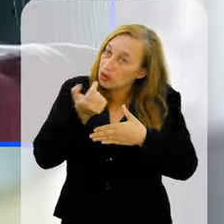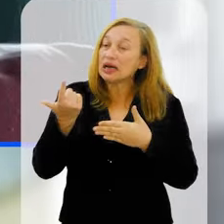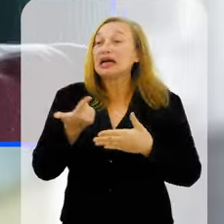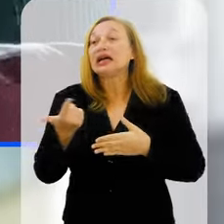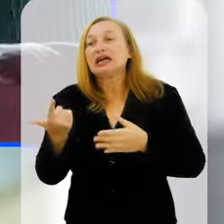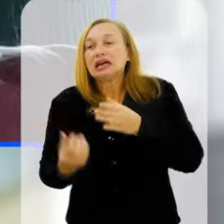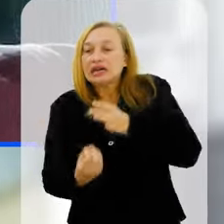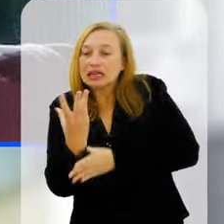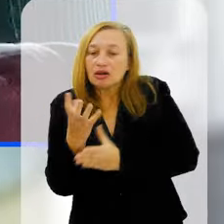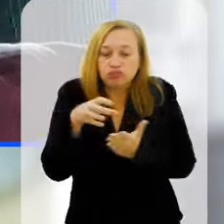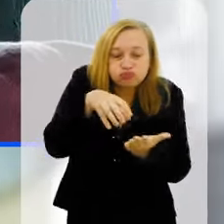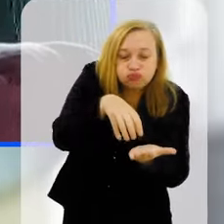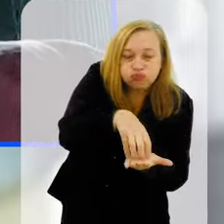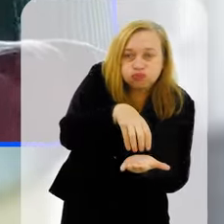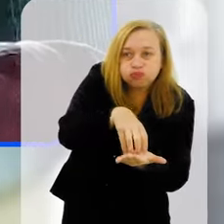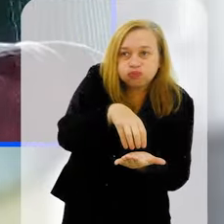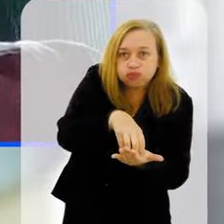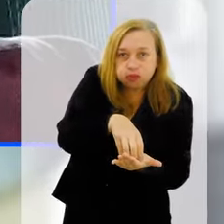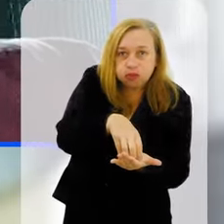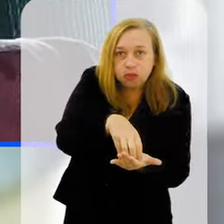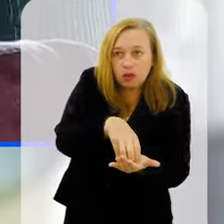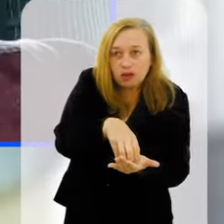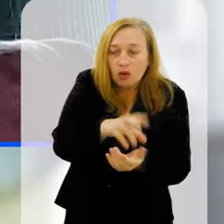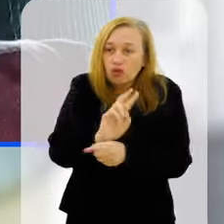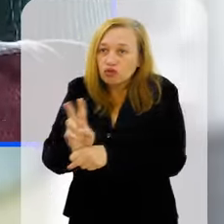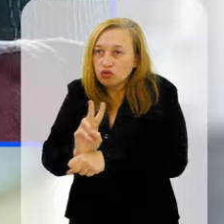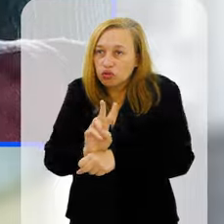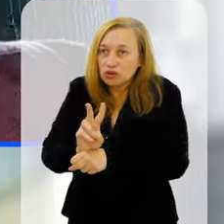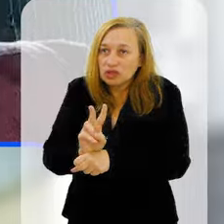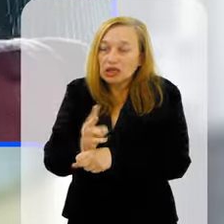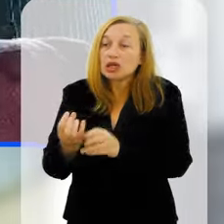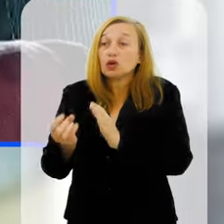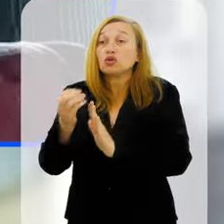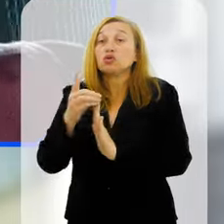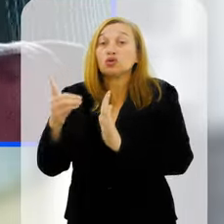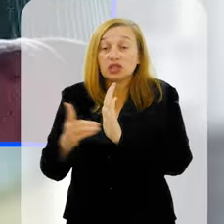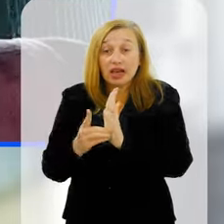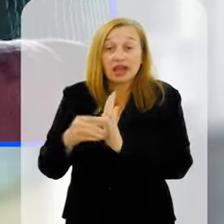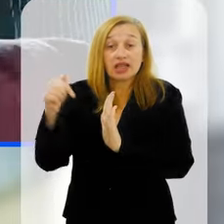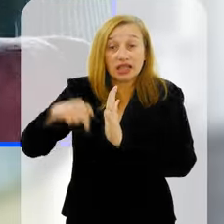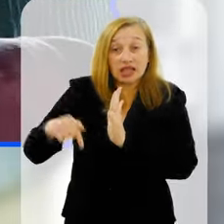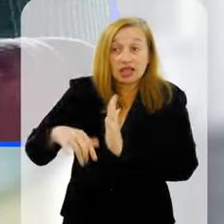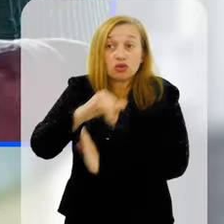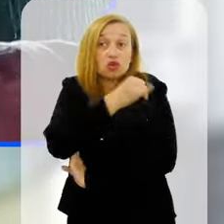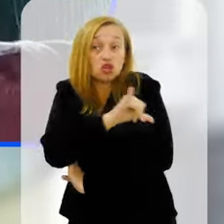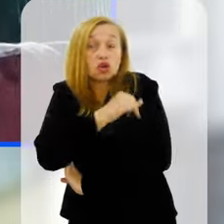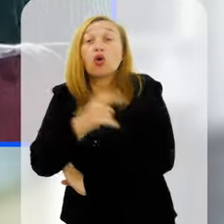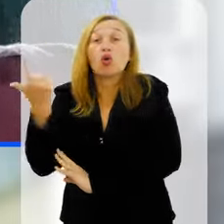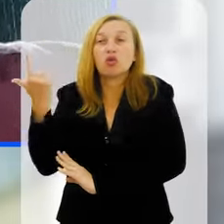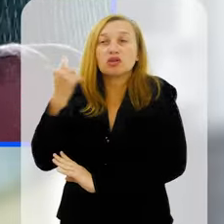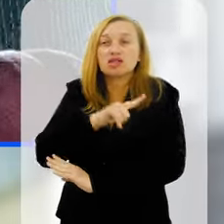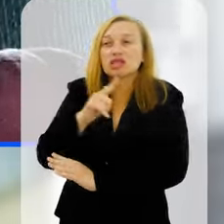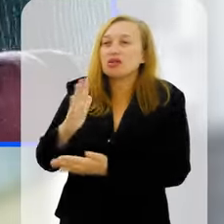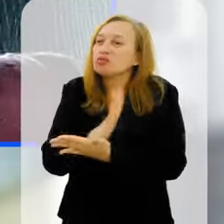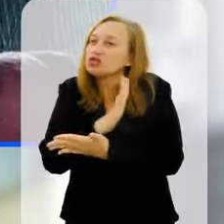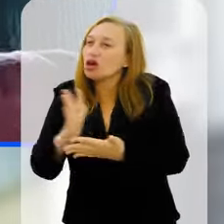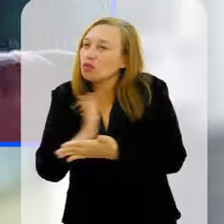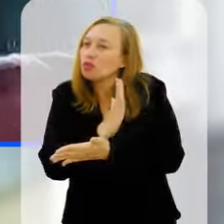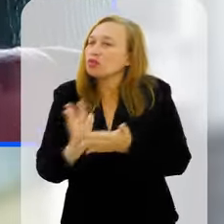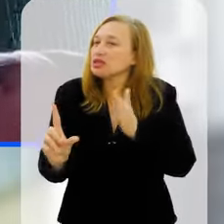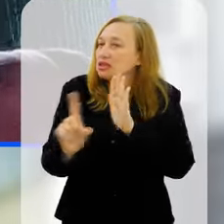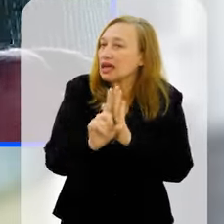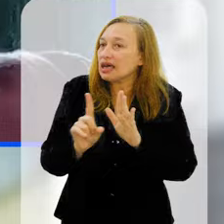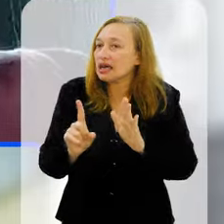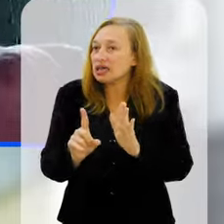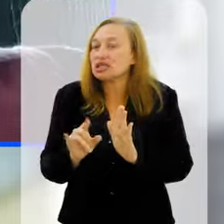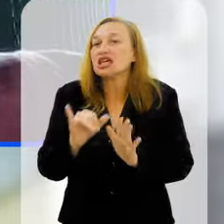avançamos. Nós criamos um departamento de fiscalização. No decreto que recriou a Secretaria Municipal aqui do Rio de Janeiro, conseguimos fazer